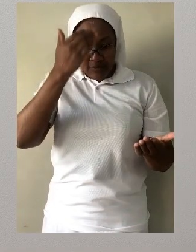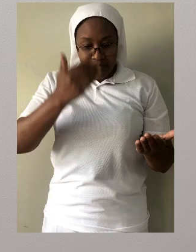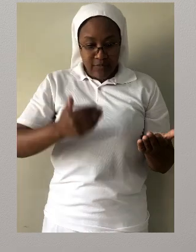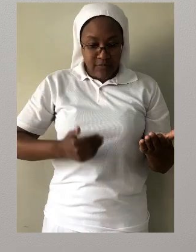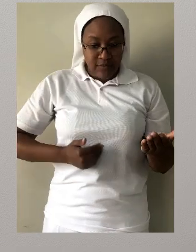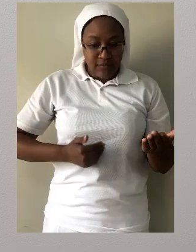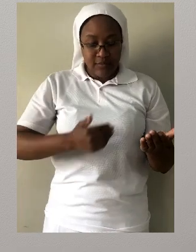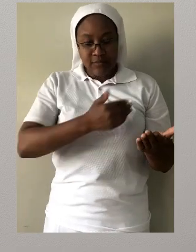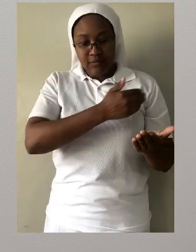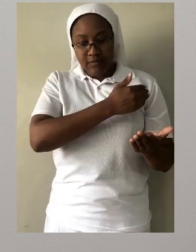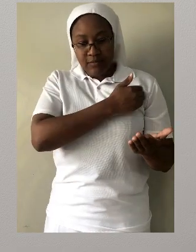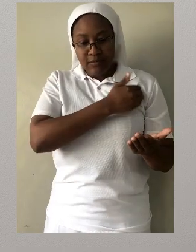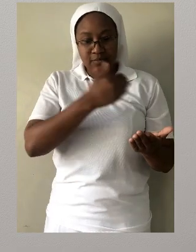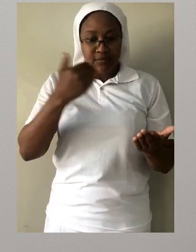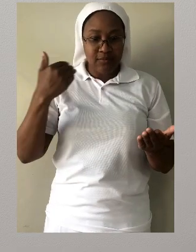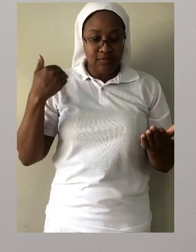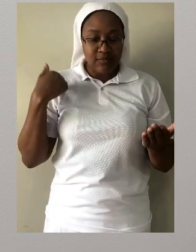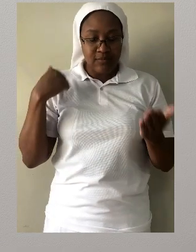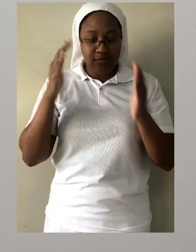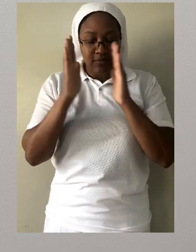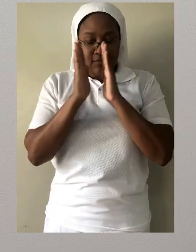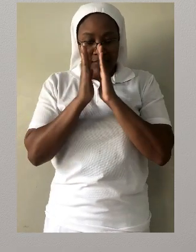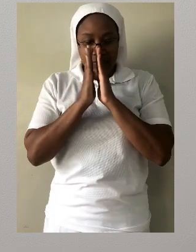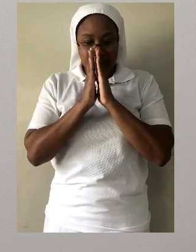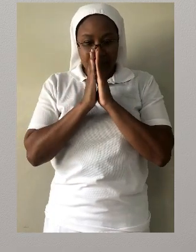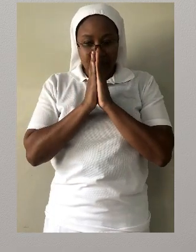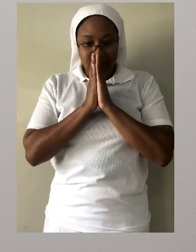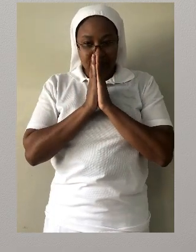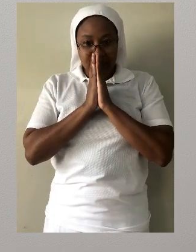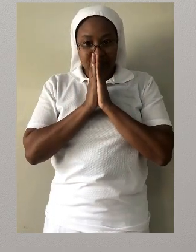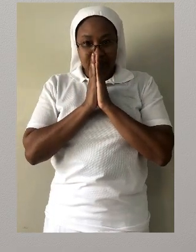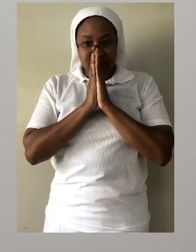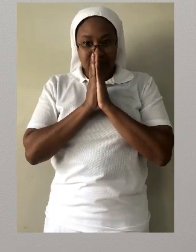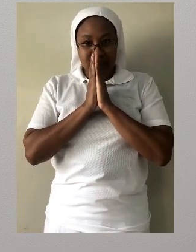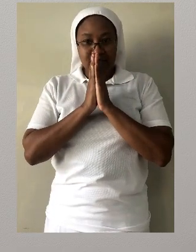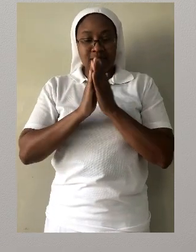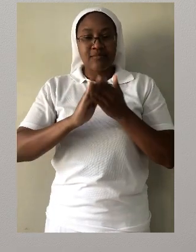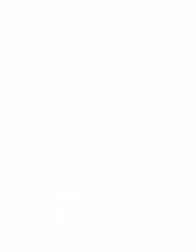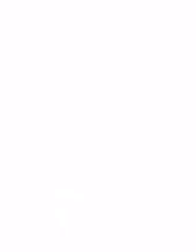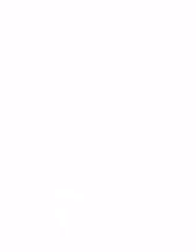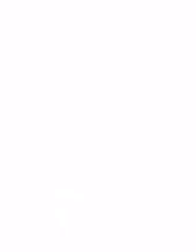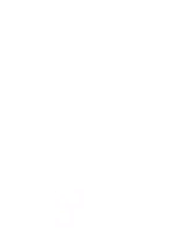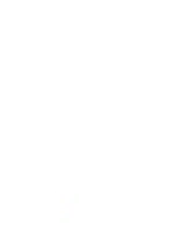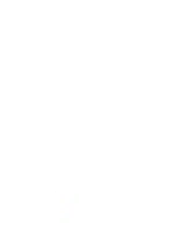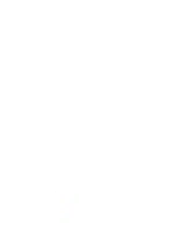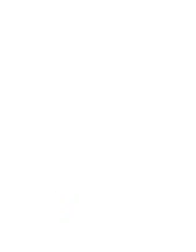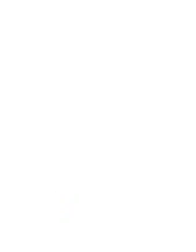Em nome do Pai, e do Filho, e do Espírito Santo. Amém.